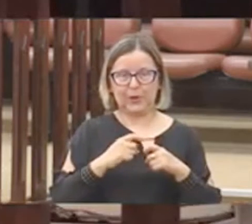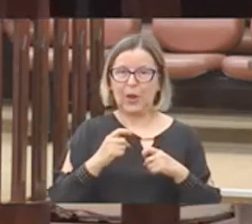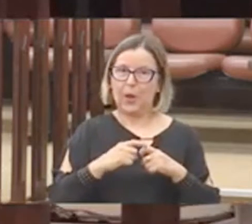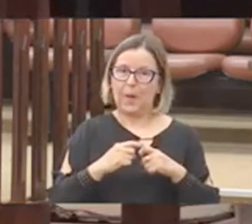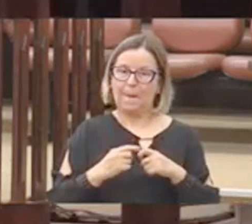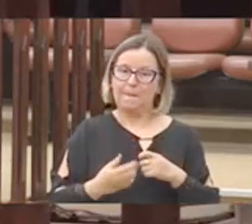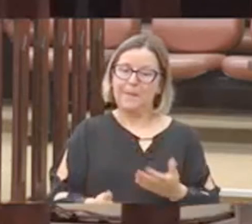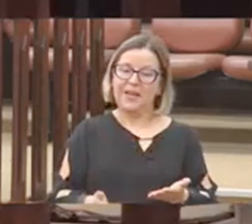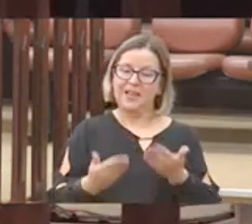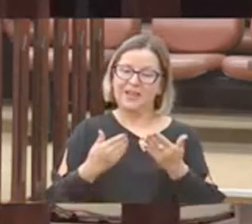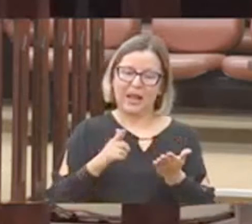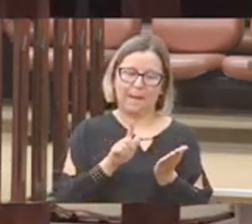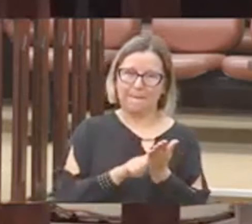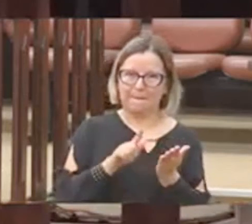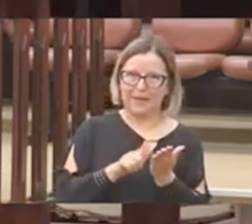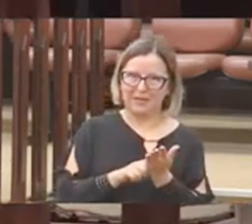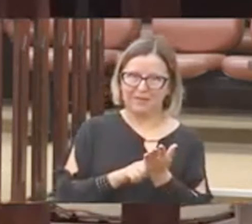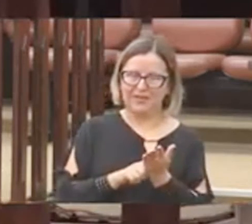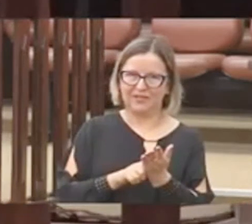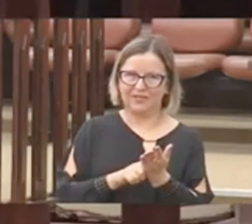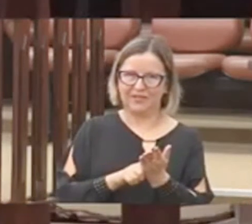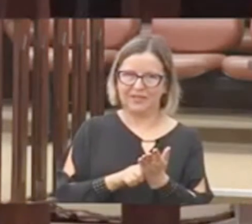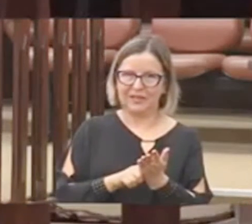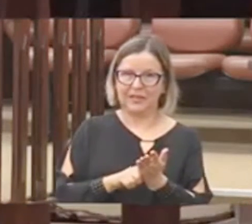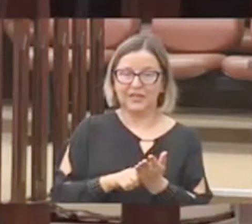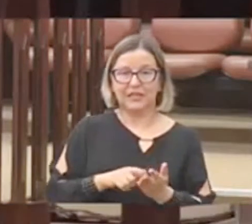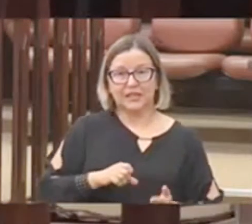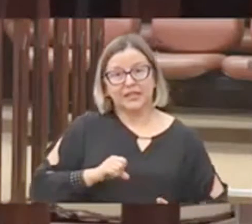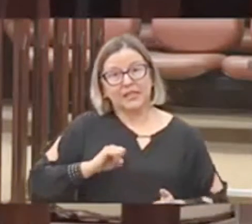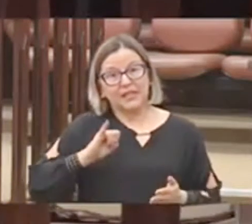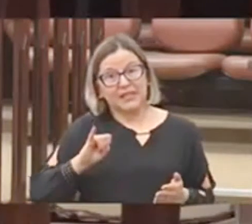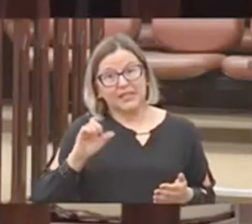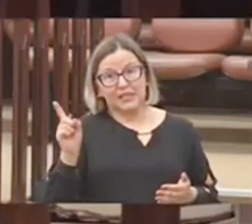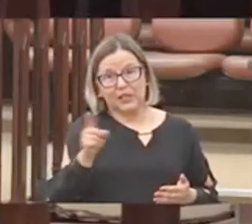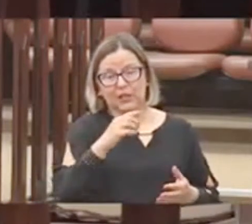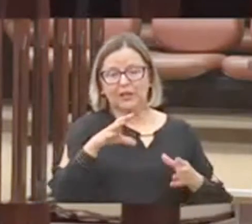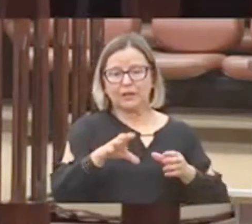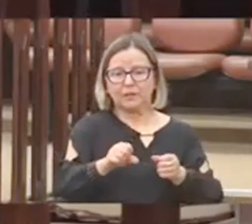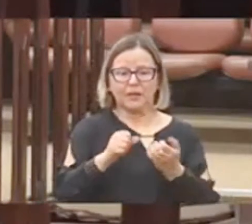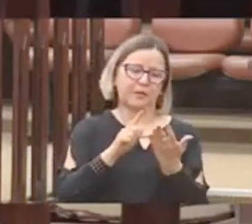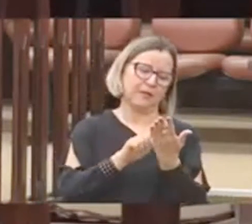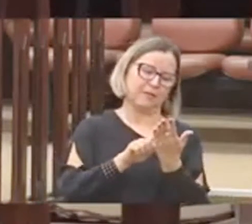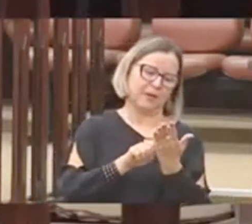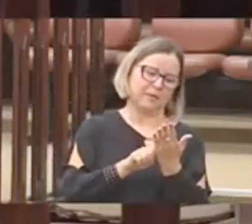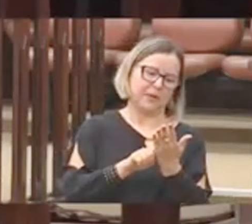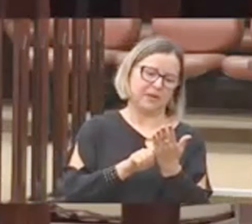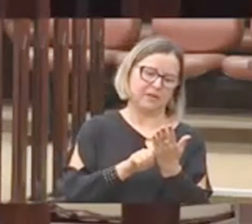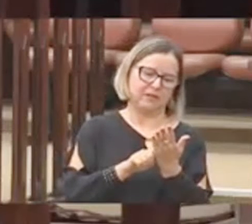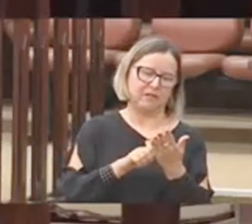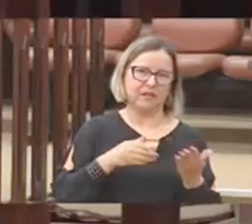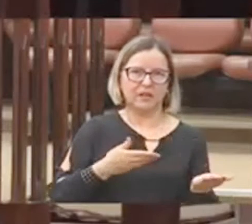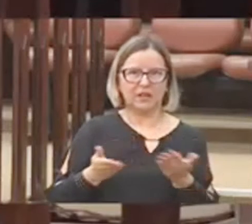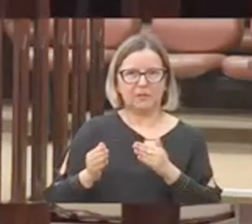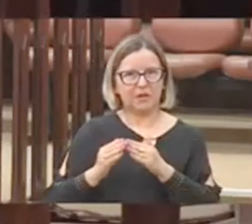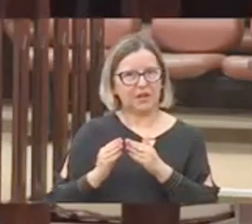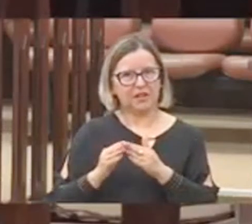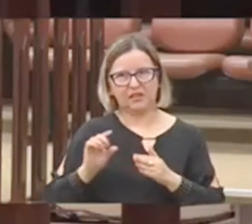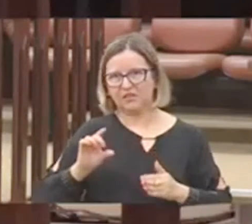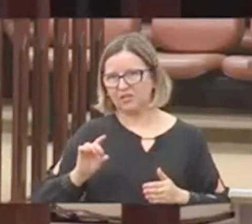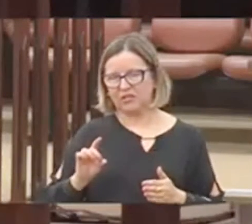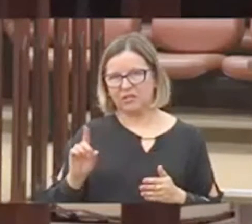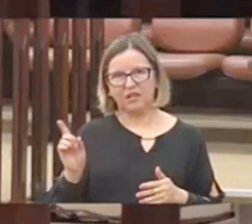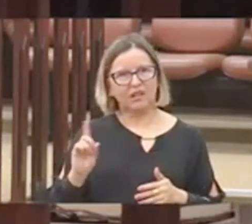fato de você ter essa receita médica em suas mãos, não o cura. É evidente que